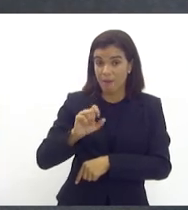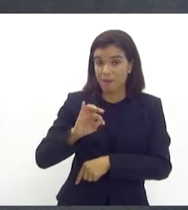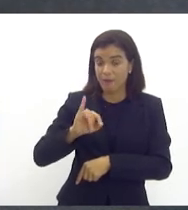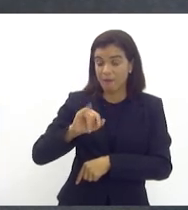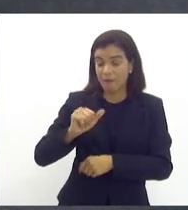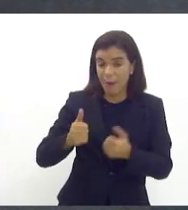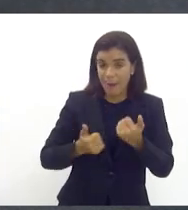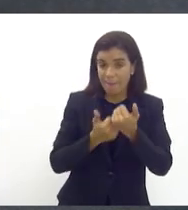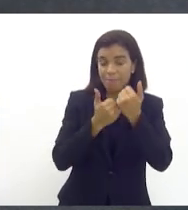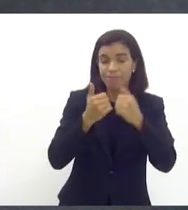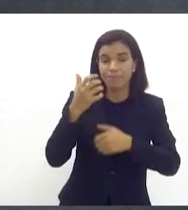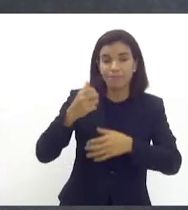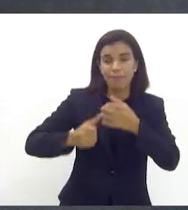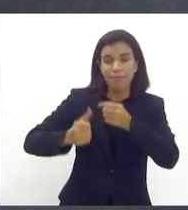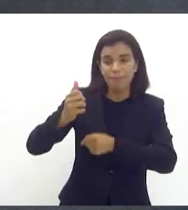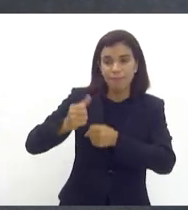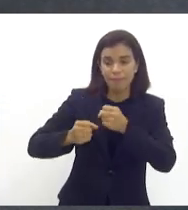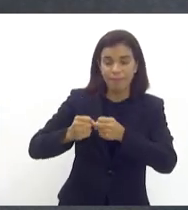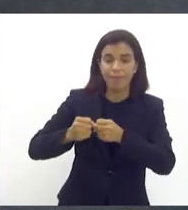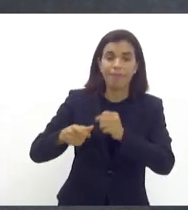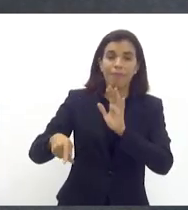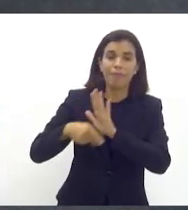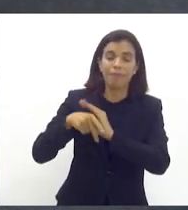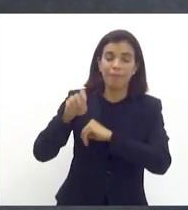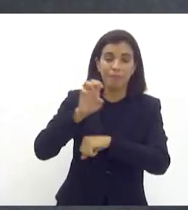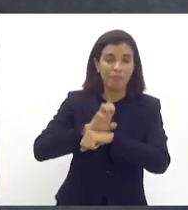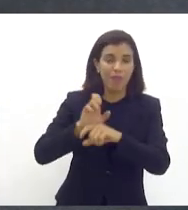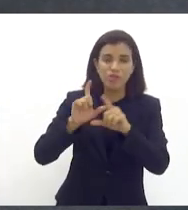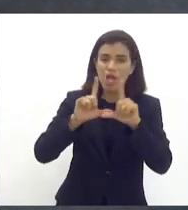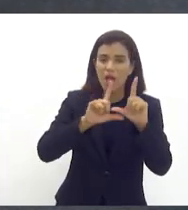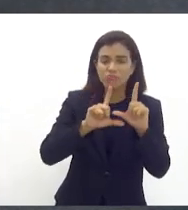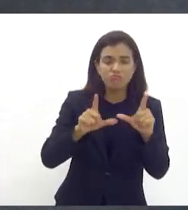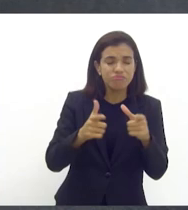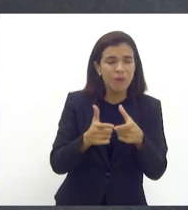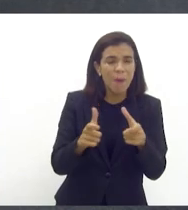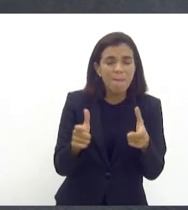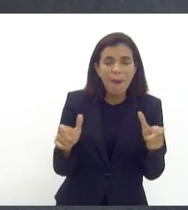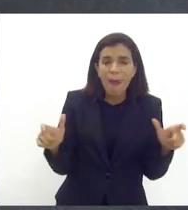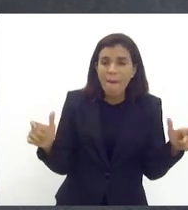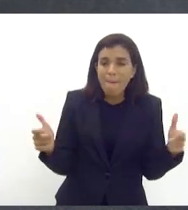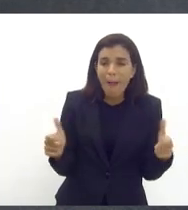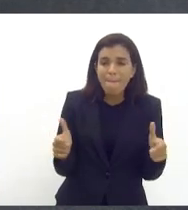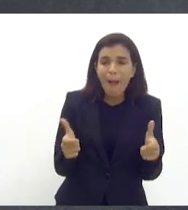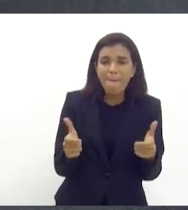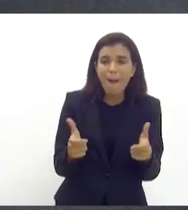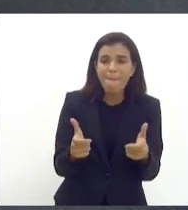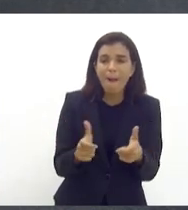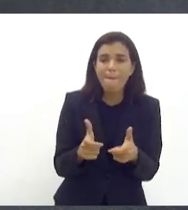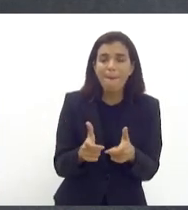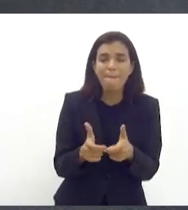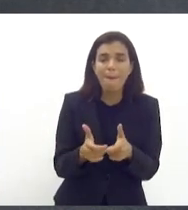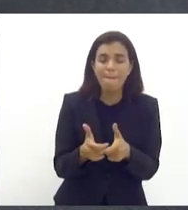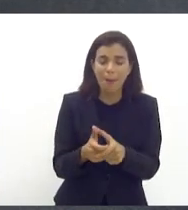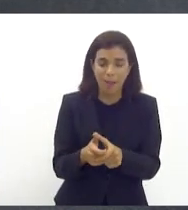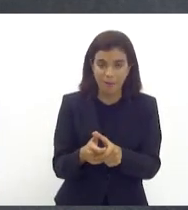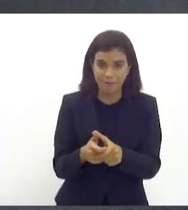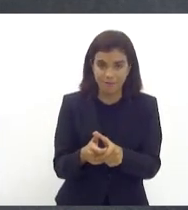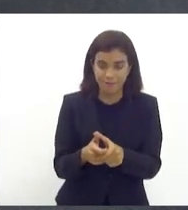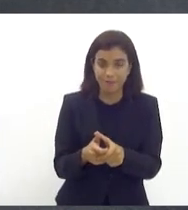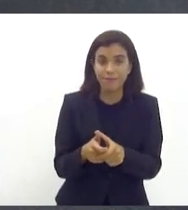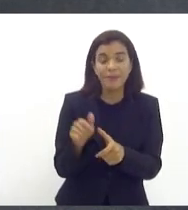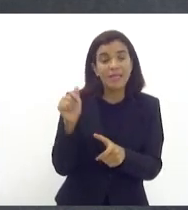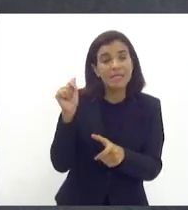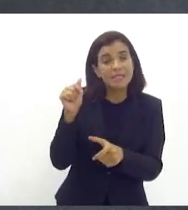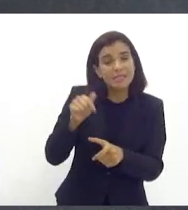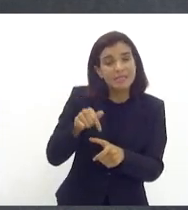ou do estado de uma forma geral, estão acabando, né? Estão acabando, e isso vai